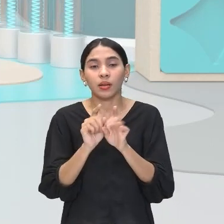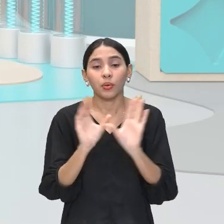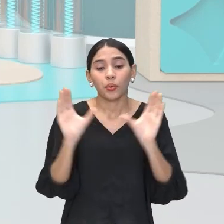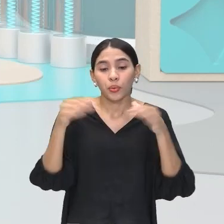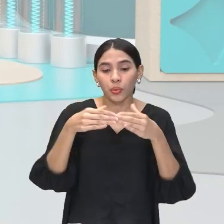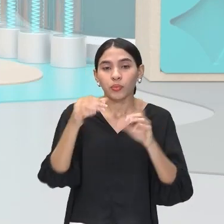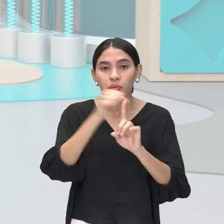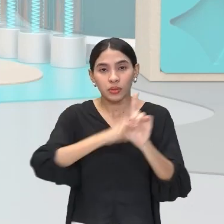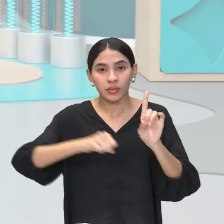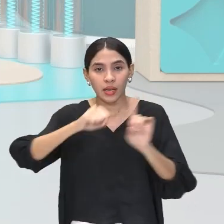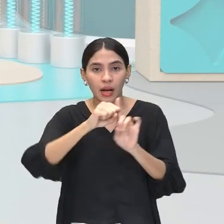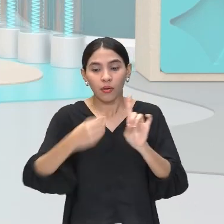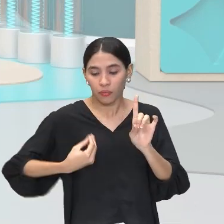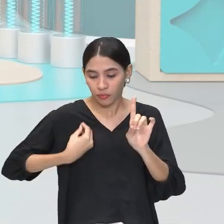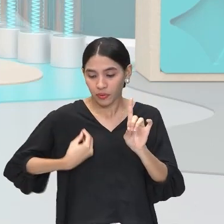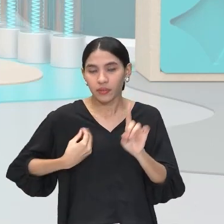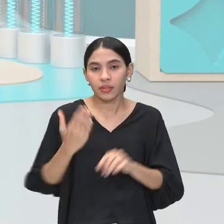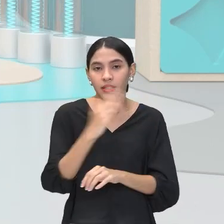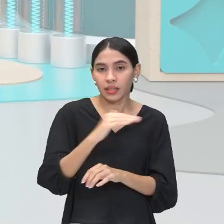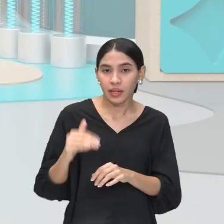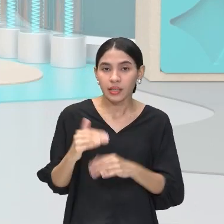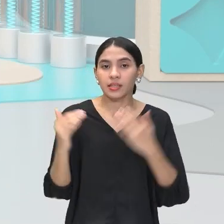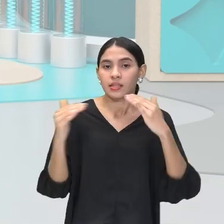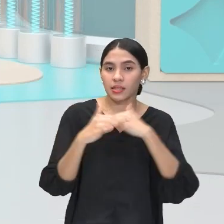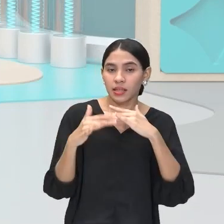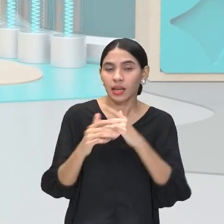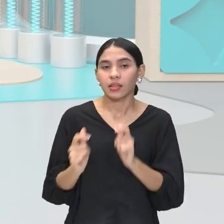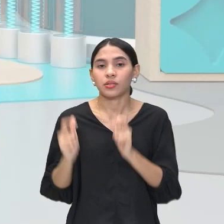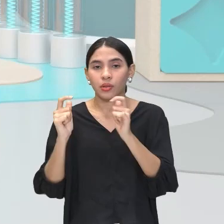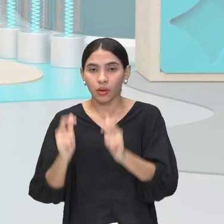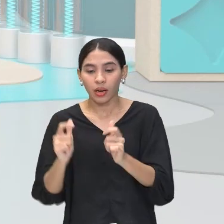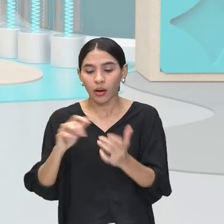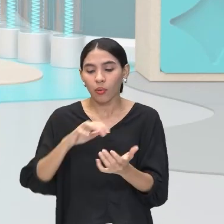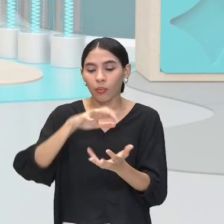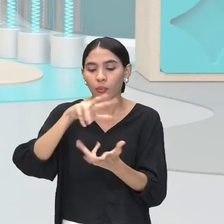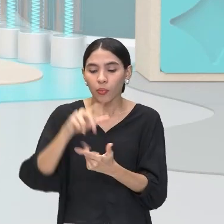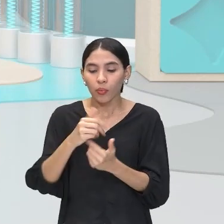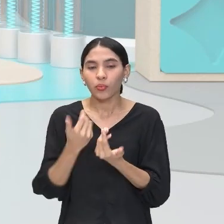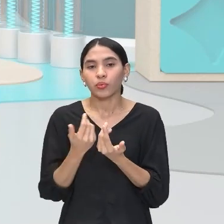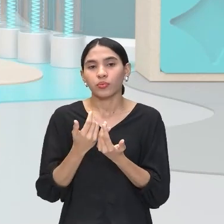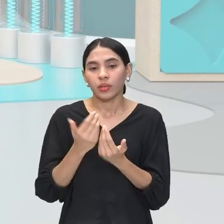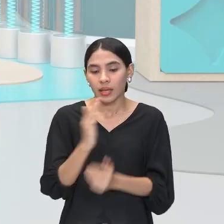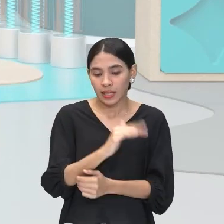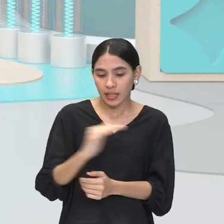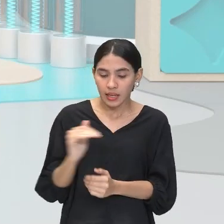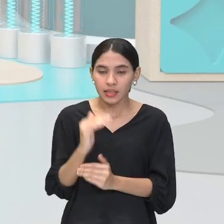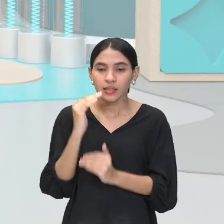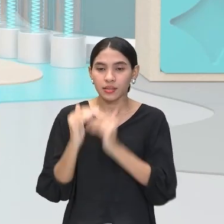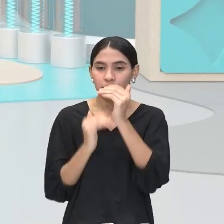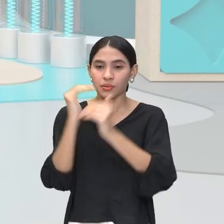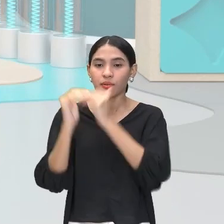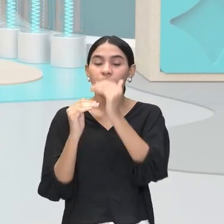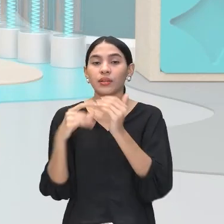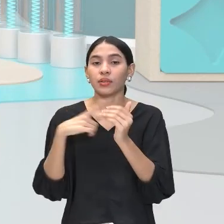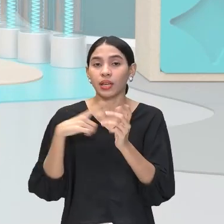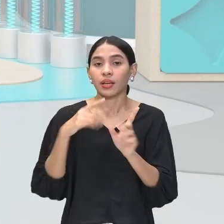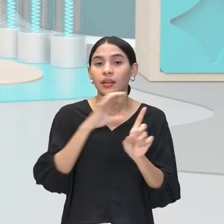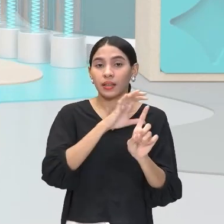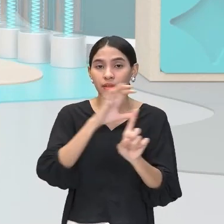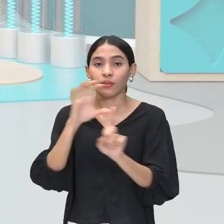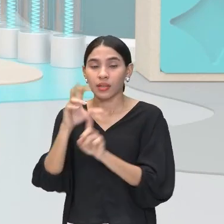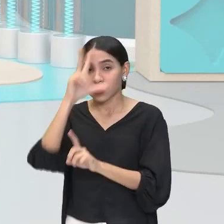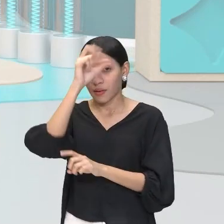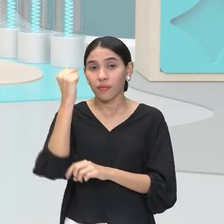essa criança, a cidade, o local do mundo onde essa criança está se desenvolvendo, tudo isso vai influenciar